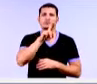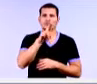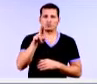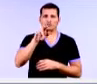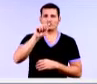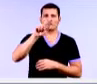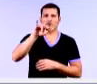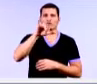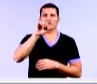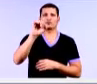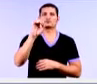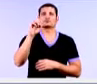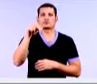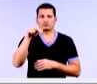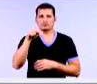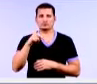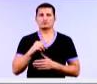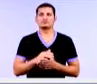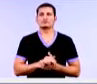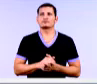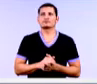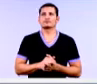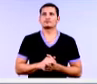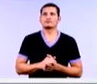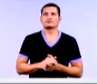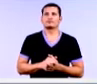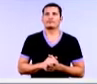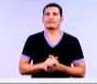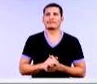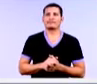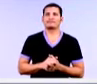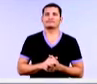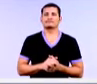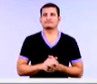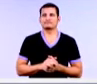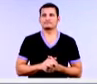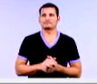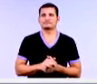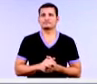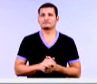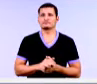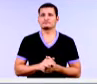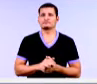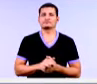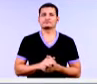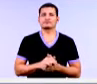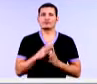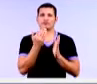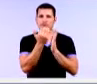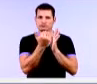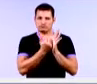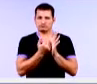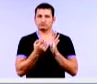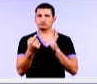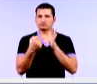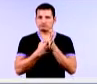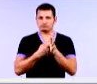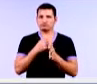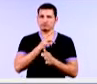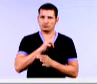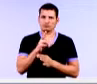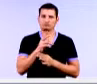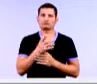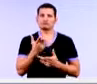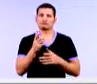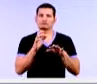Alisson, que foi o que eu acabei de dar para o meu programa. Né? O programa perguntou meu nome, eu dei meu nome e está